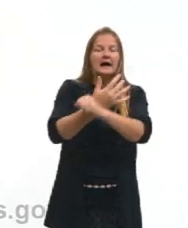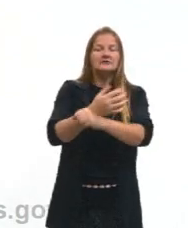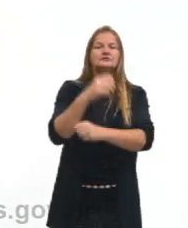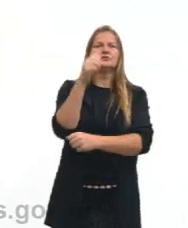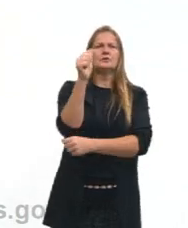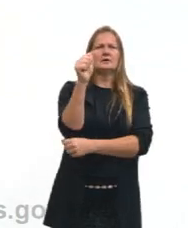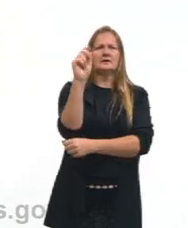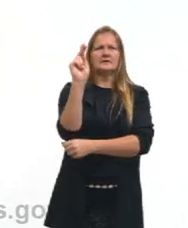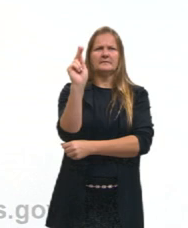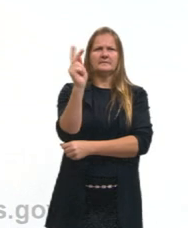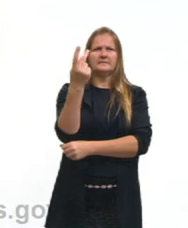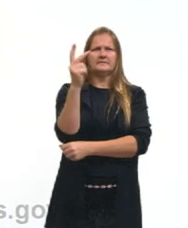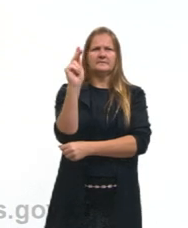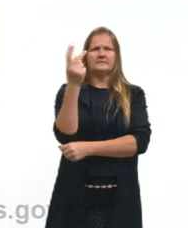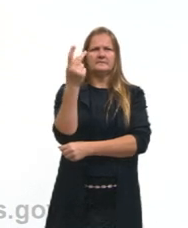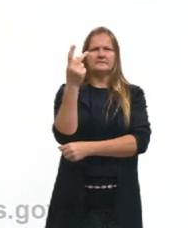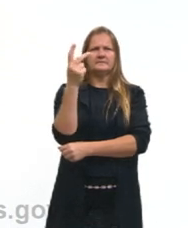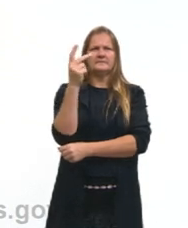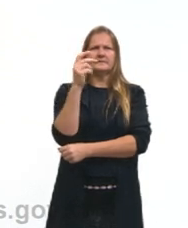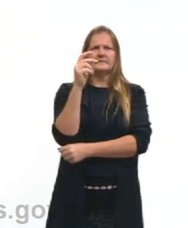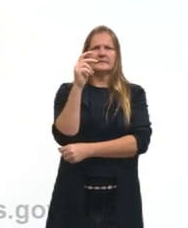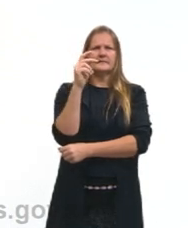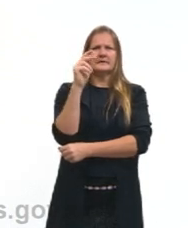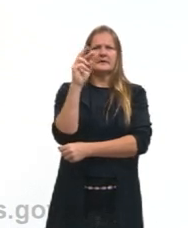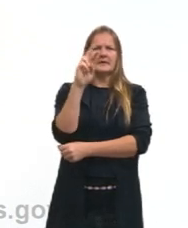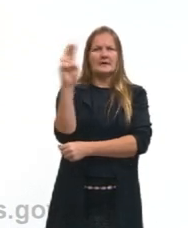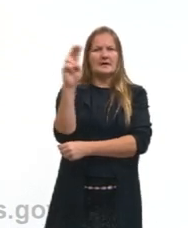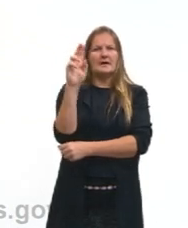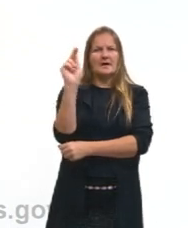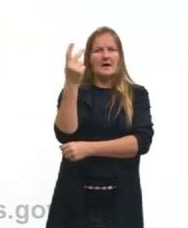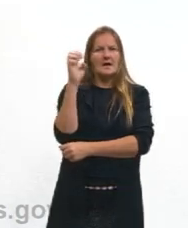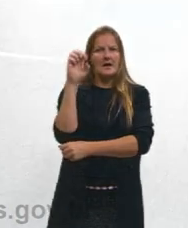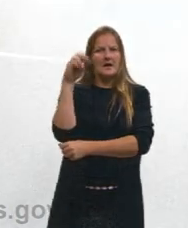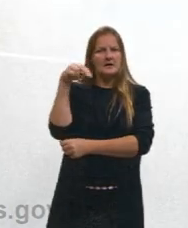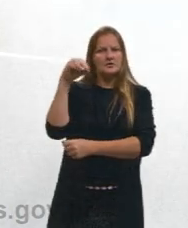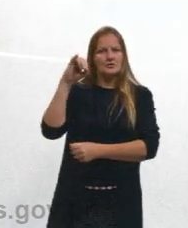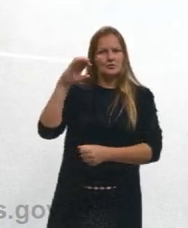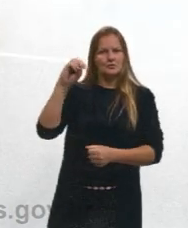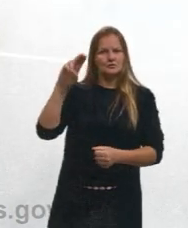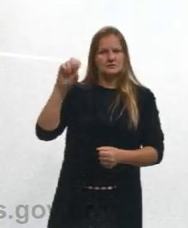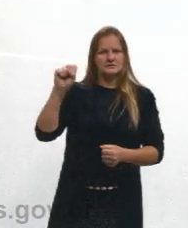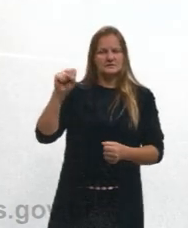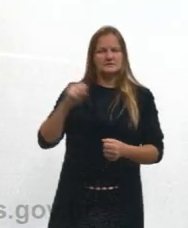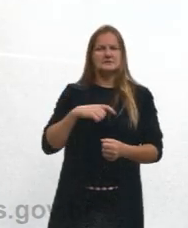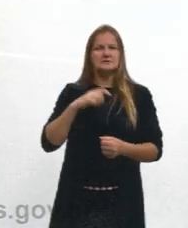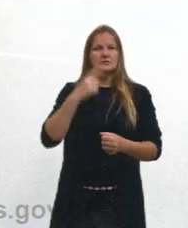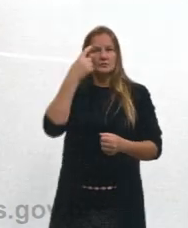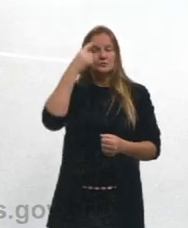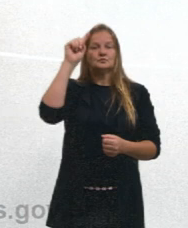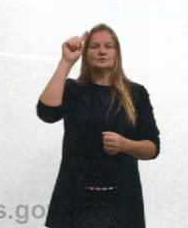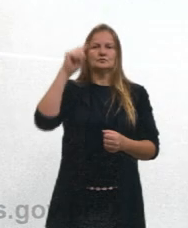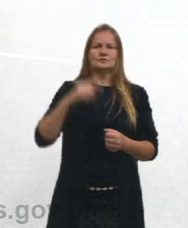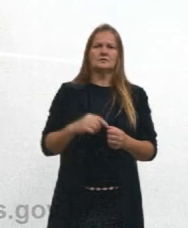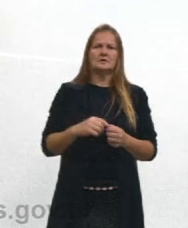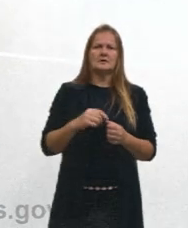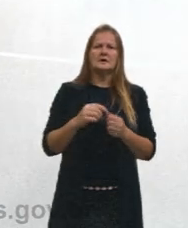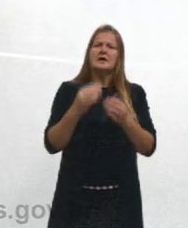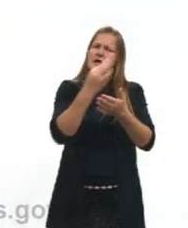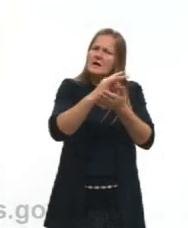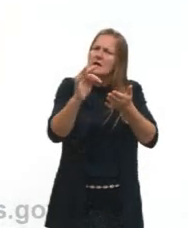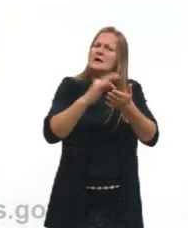a tem outras teorias mas hoje nós vamos anos basear anos em arenas até para conseguir focar um pouco mais